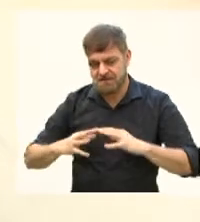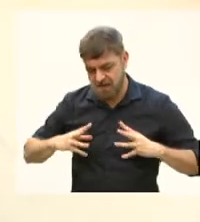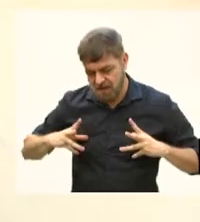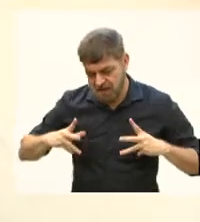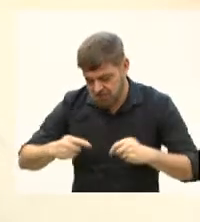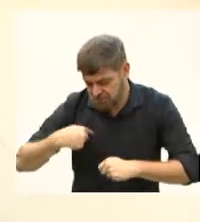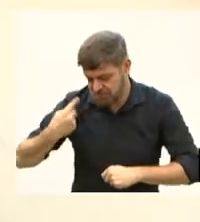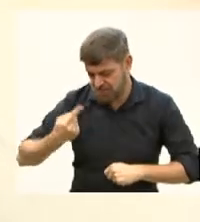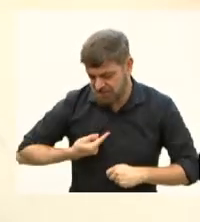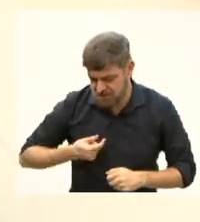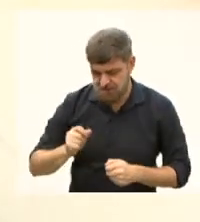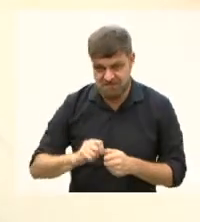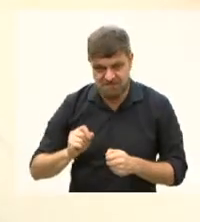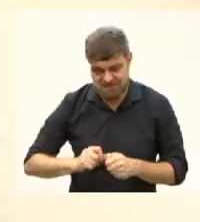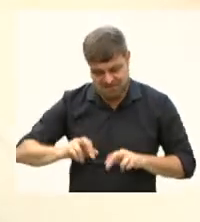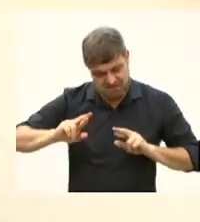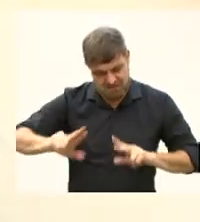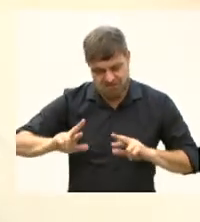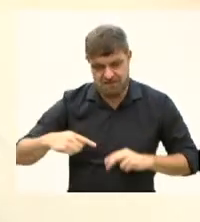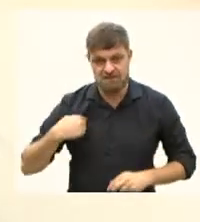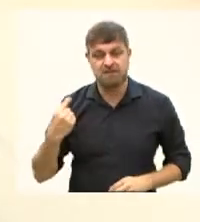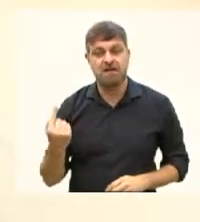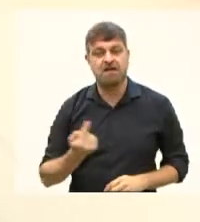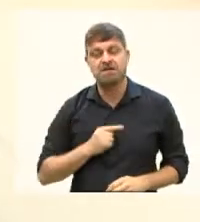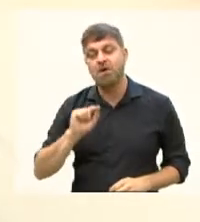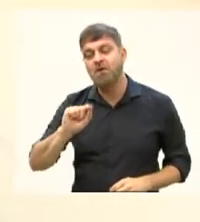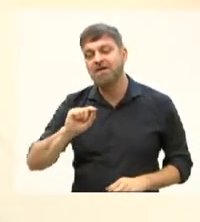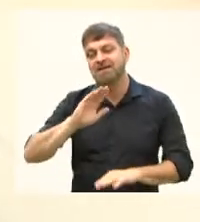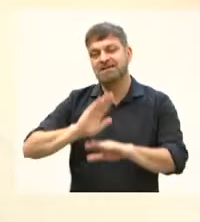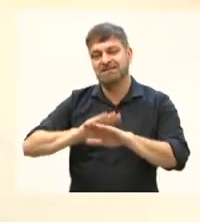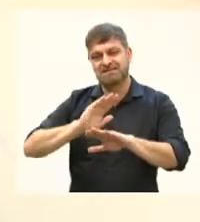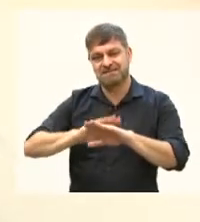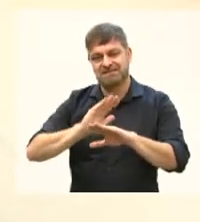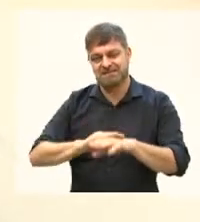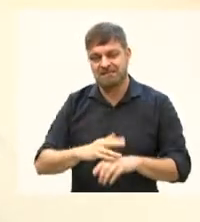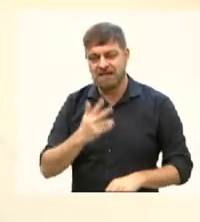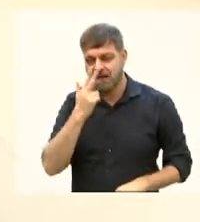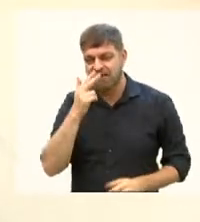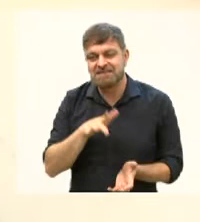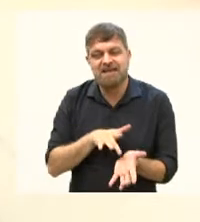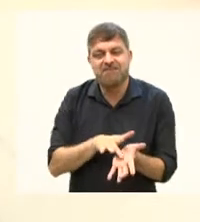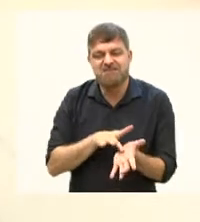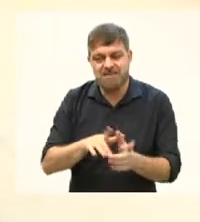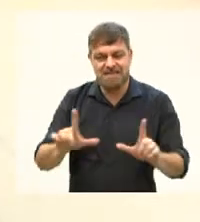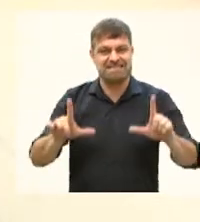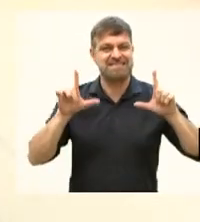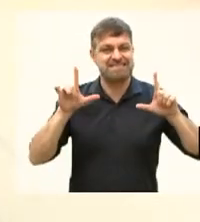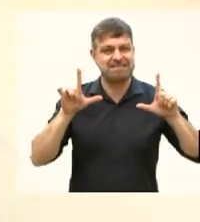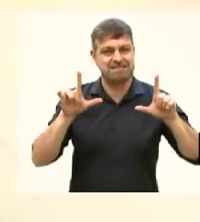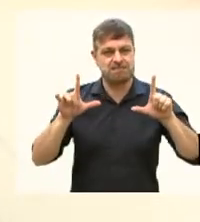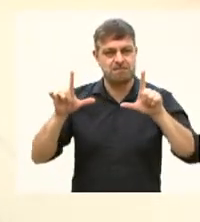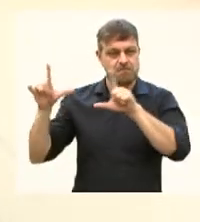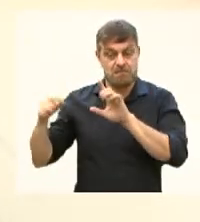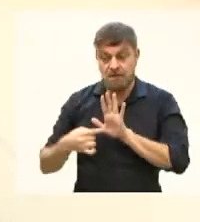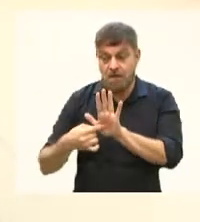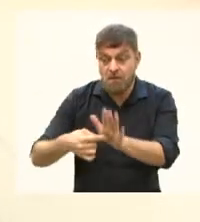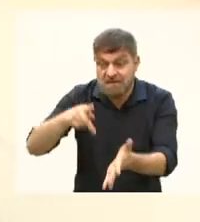gente fizer ao contrário disso, a gente está falseando a